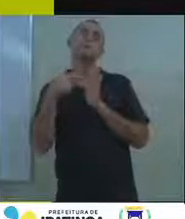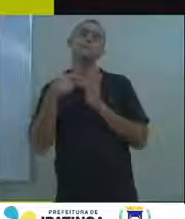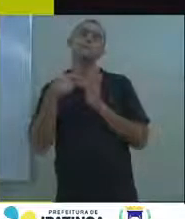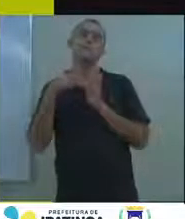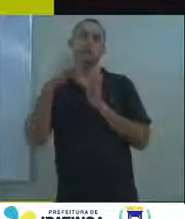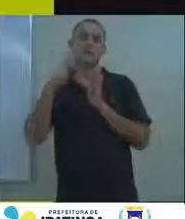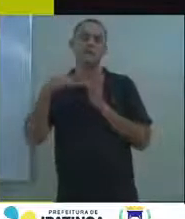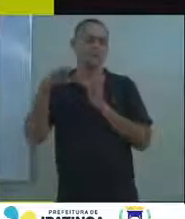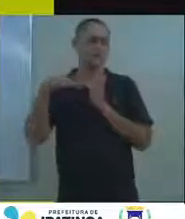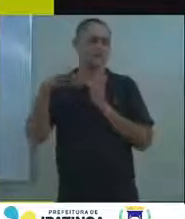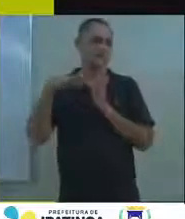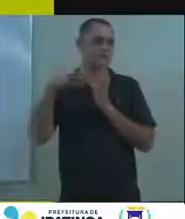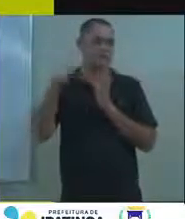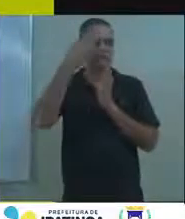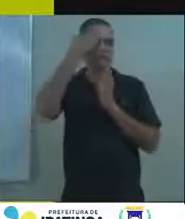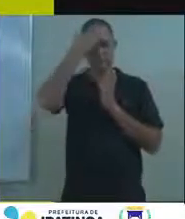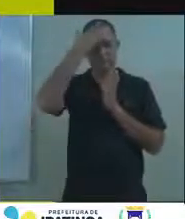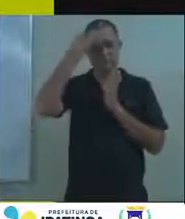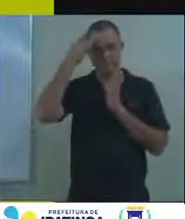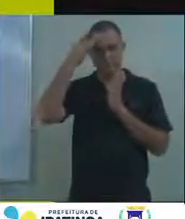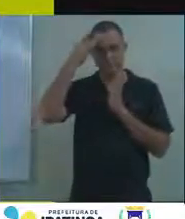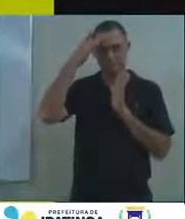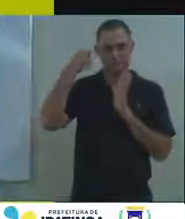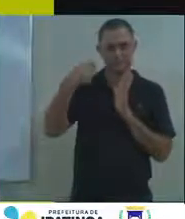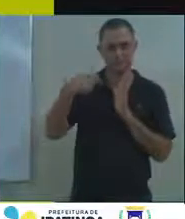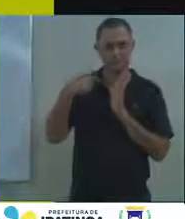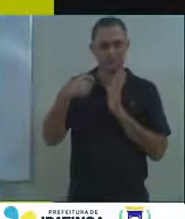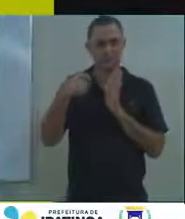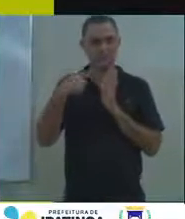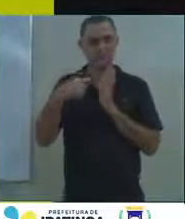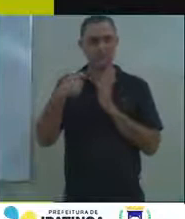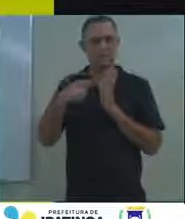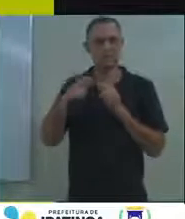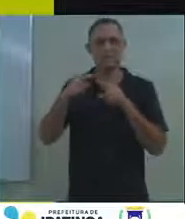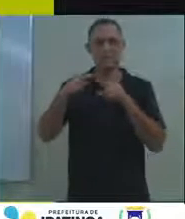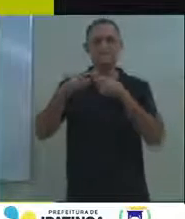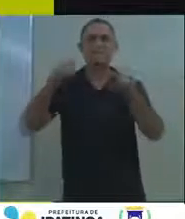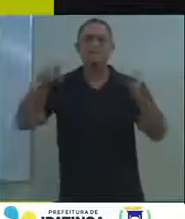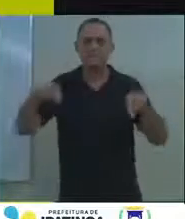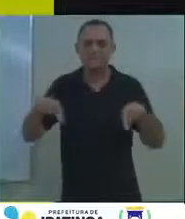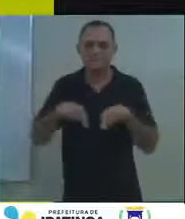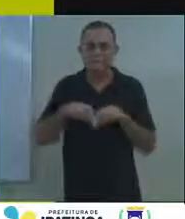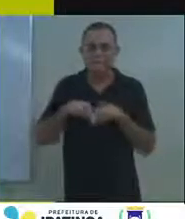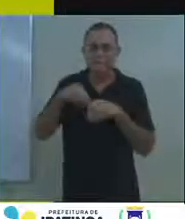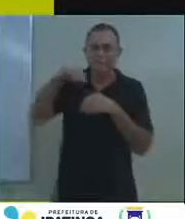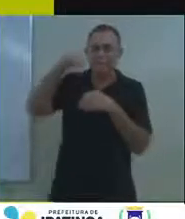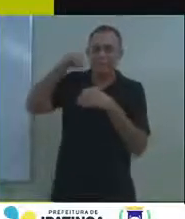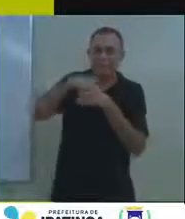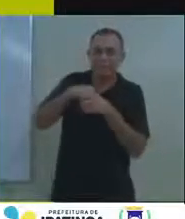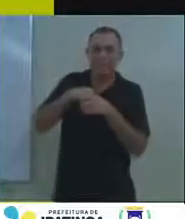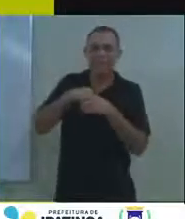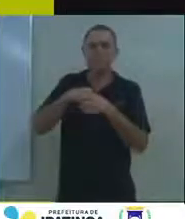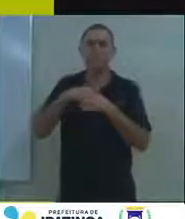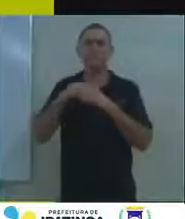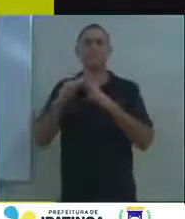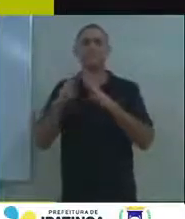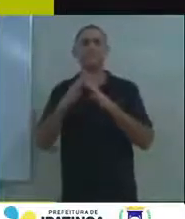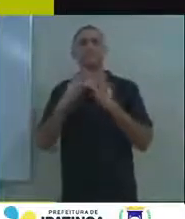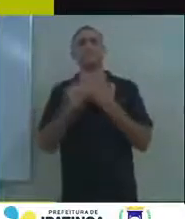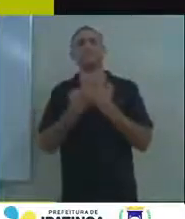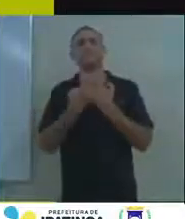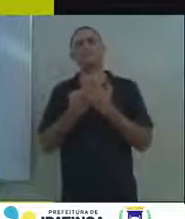um consenso hoje, que é a questão da sala de aula, disposição da minha sala de